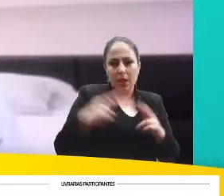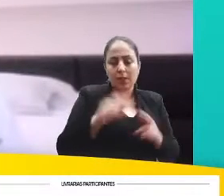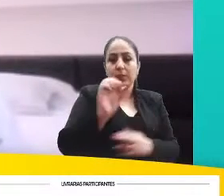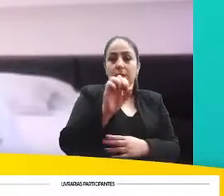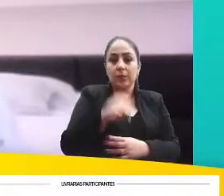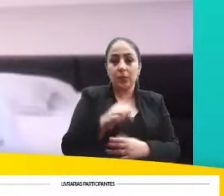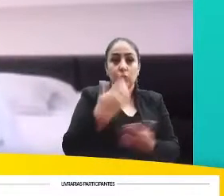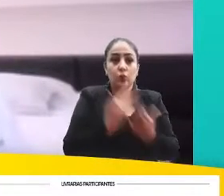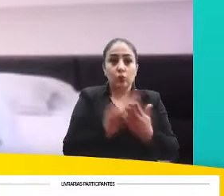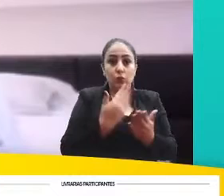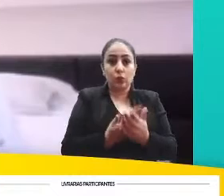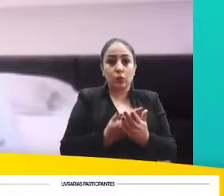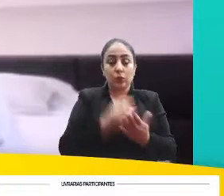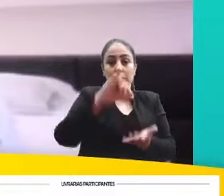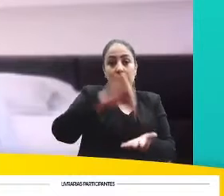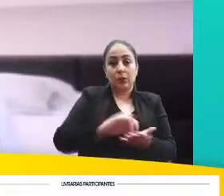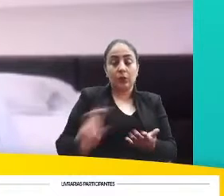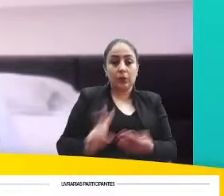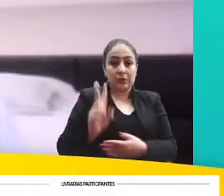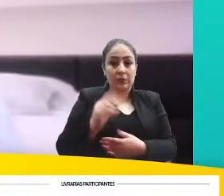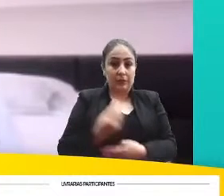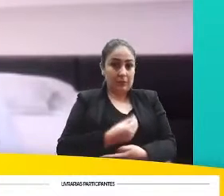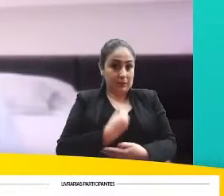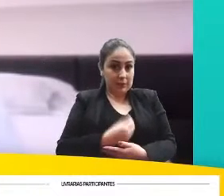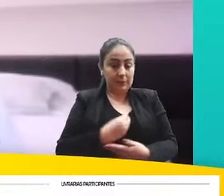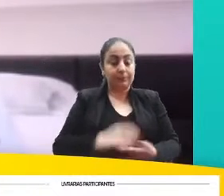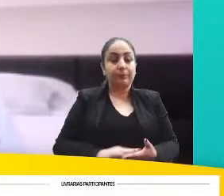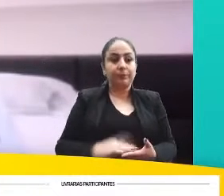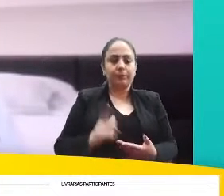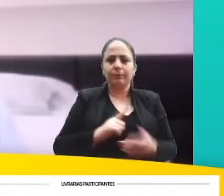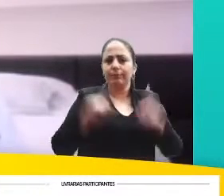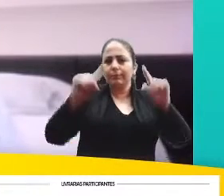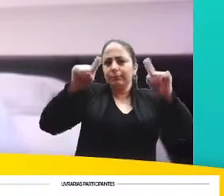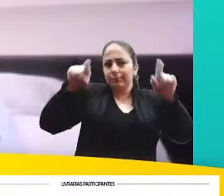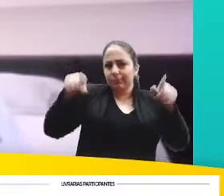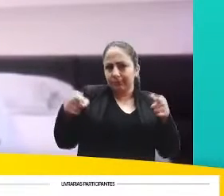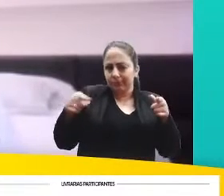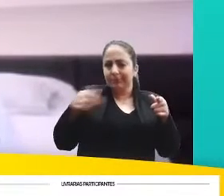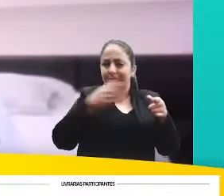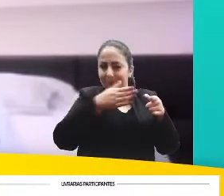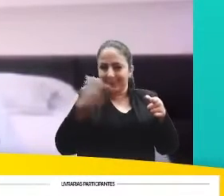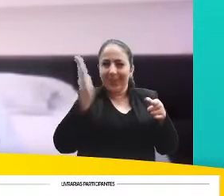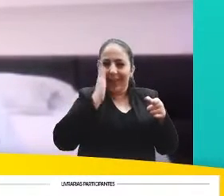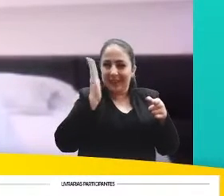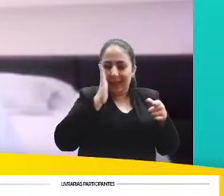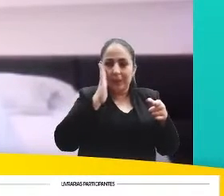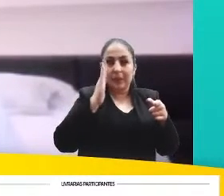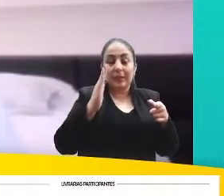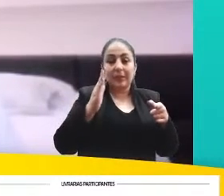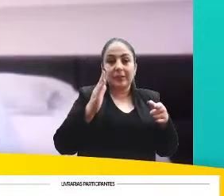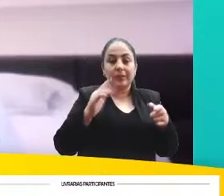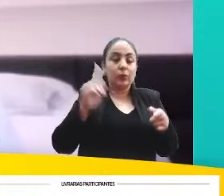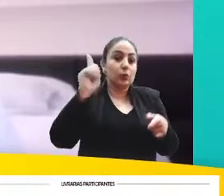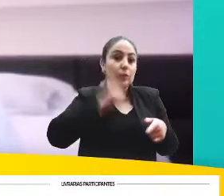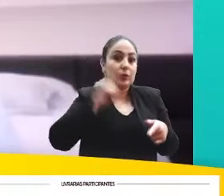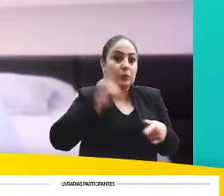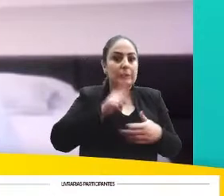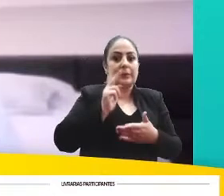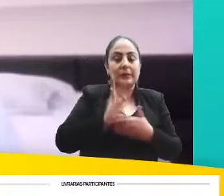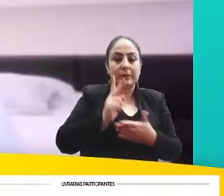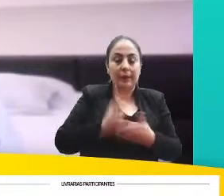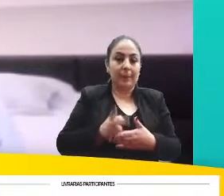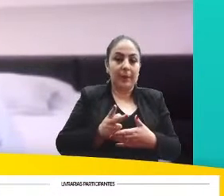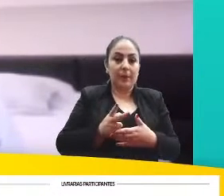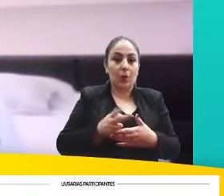estudos do Centro de Valorização da Vida, do CVV, e aí eu gostaria de fazer um parênteses. Sabe, Bruno, que nos Estados Unidos, toda vez que